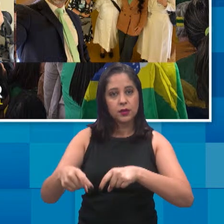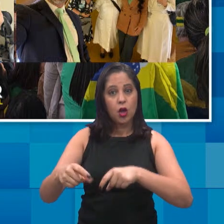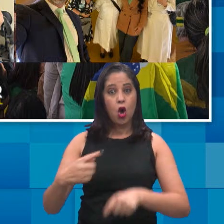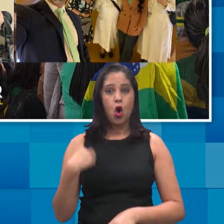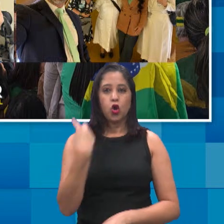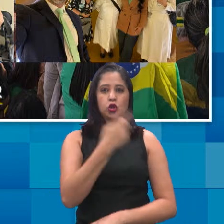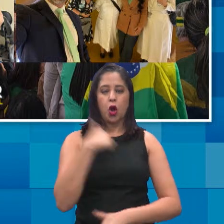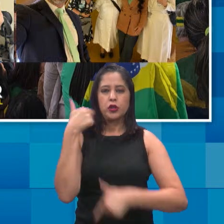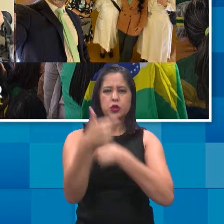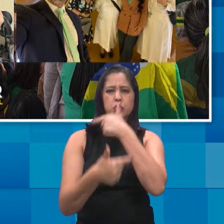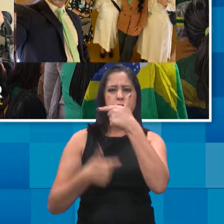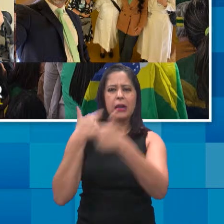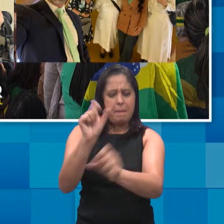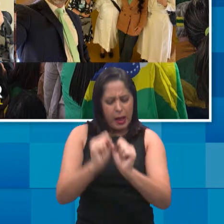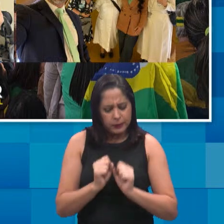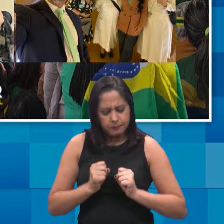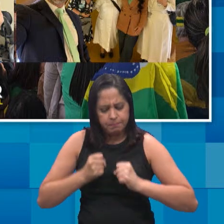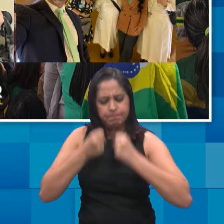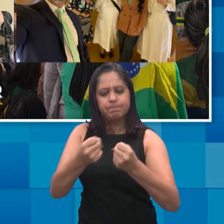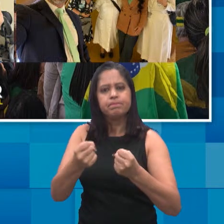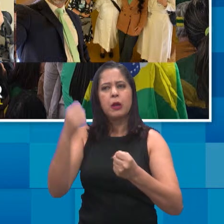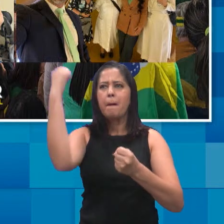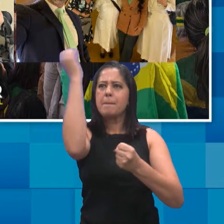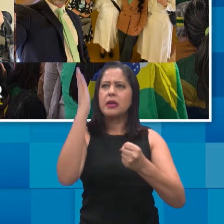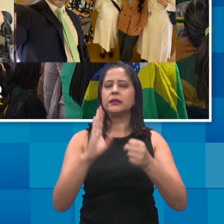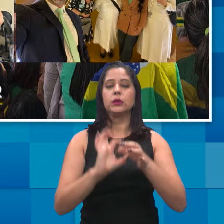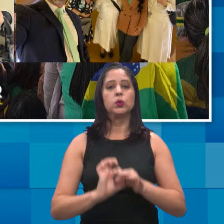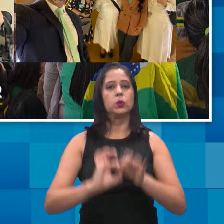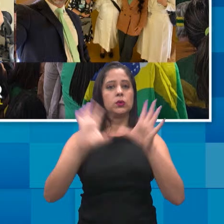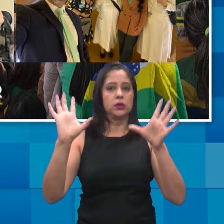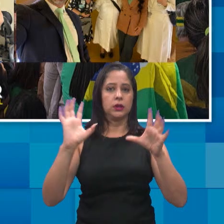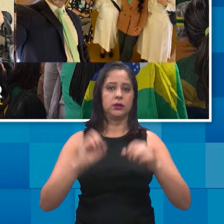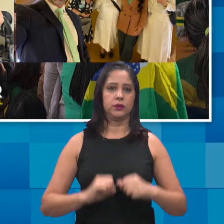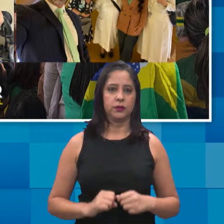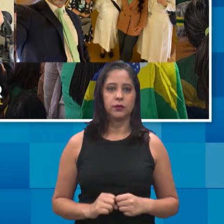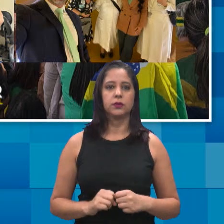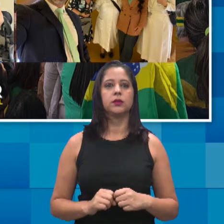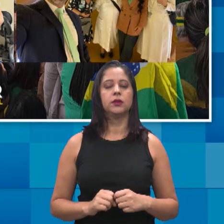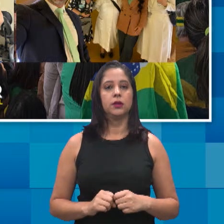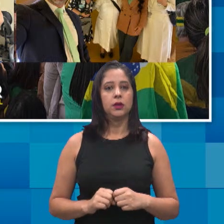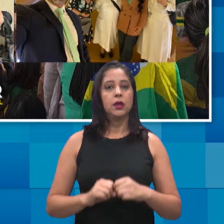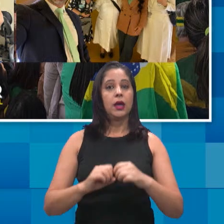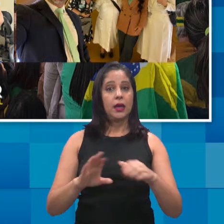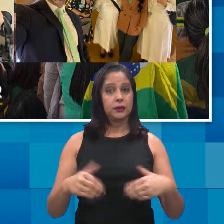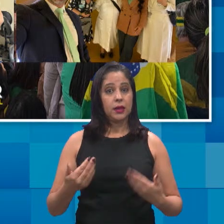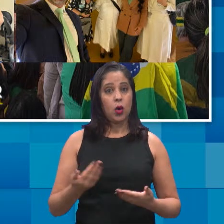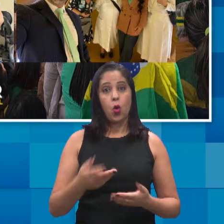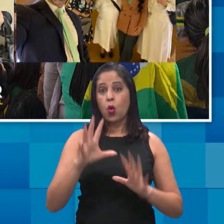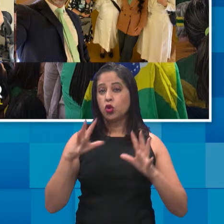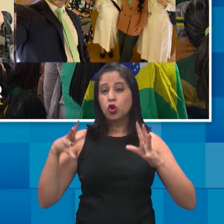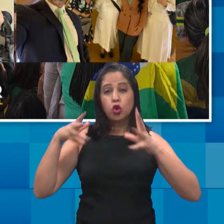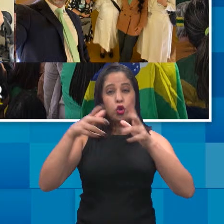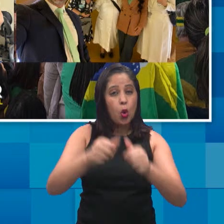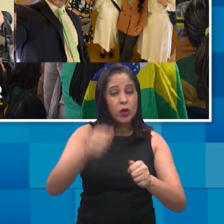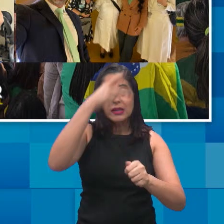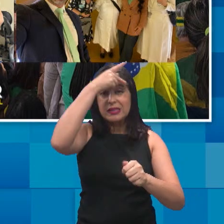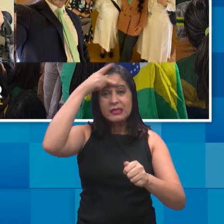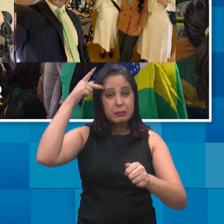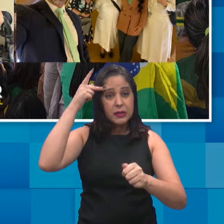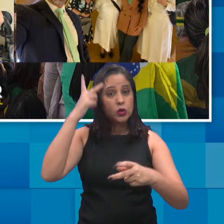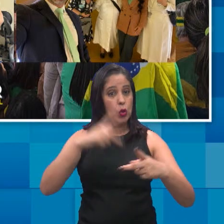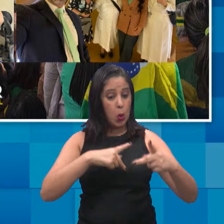empenhados pela liberdade do nosso país. Então, eu quero aqui deixar registrado a todas as pessoas de São José dos Campos, também